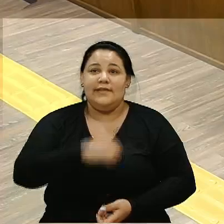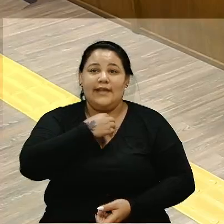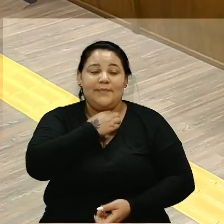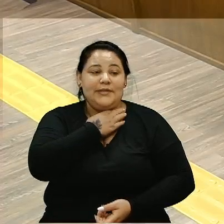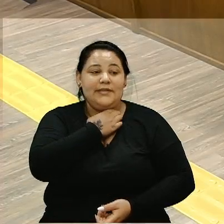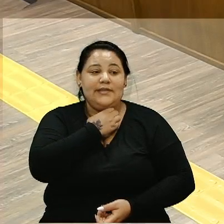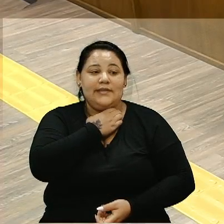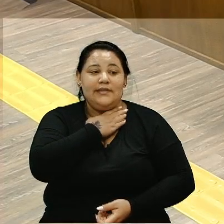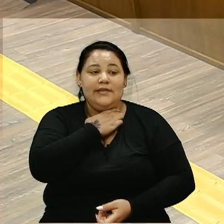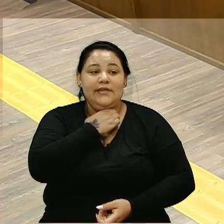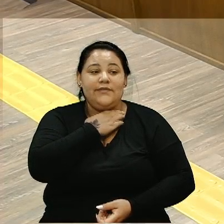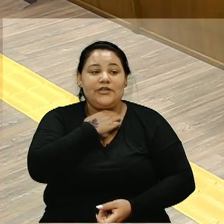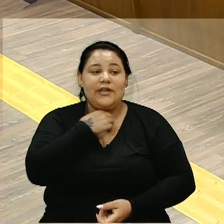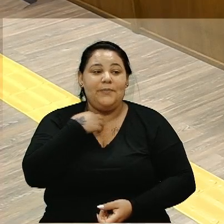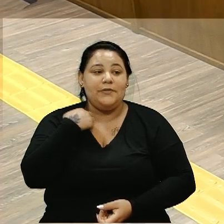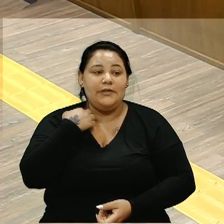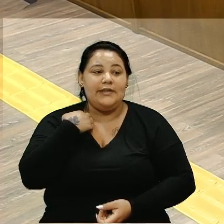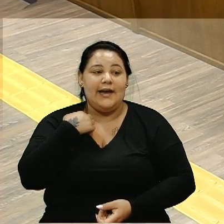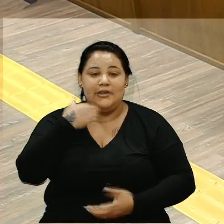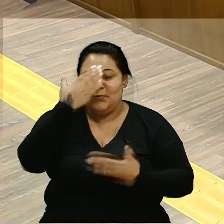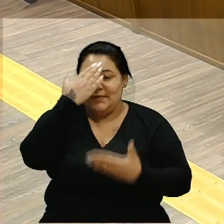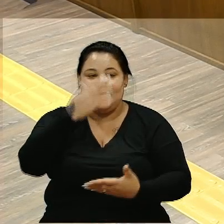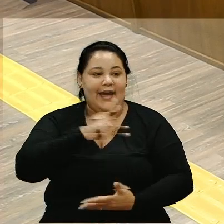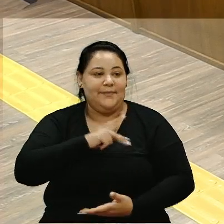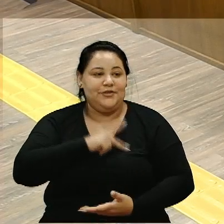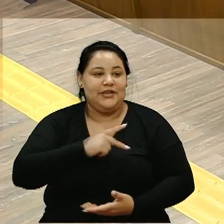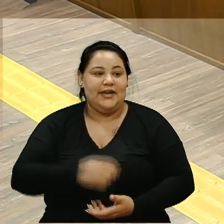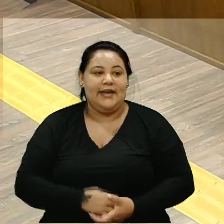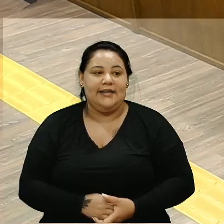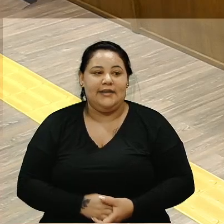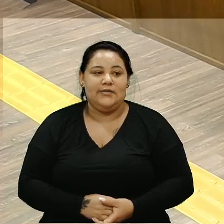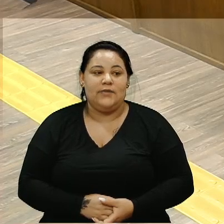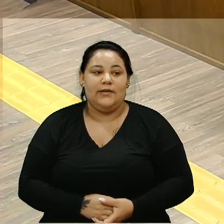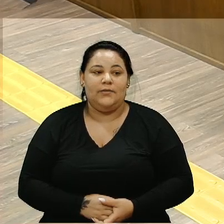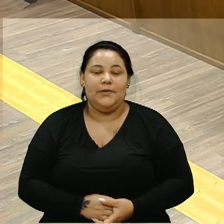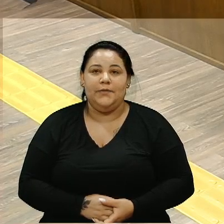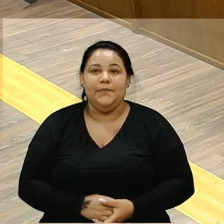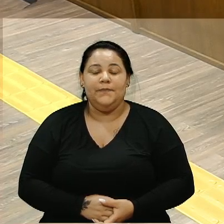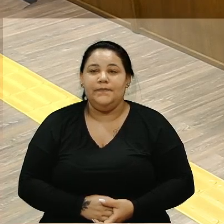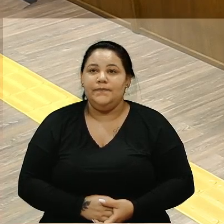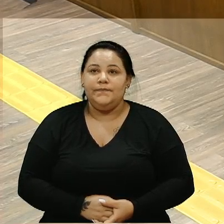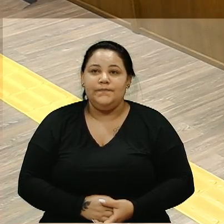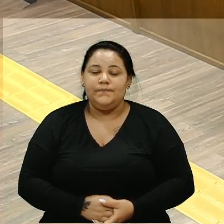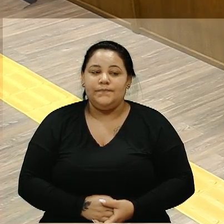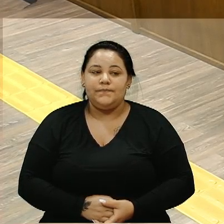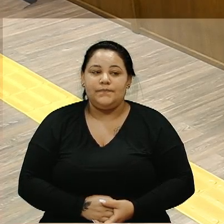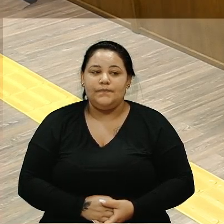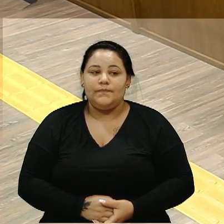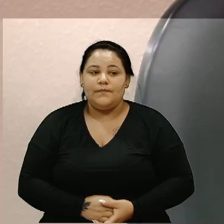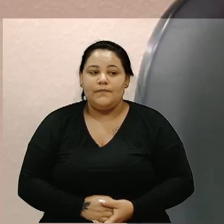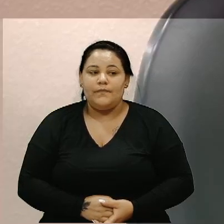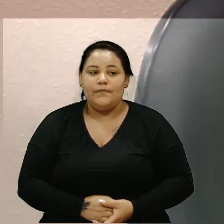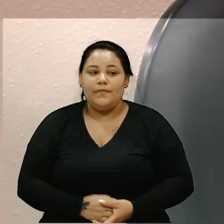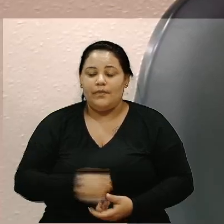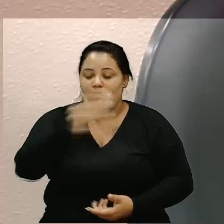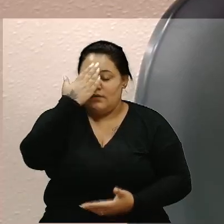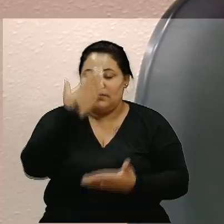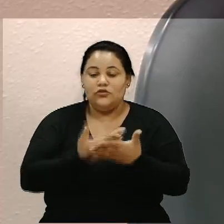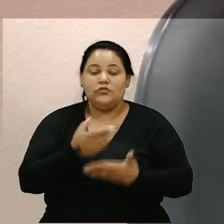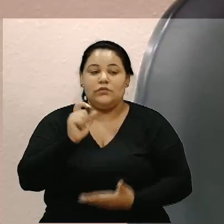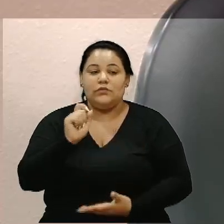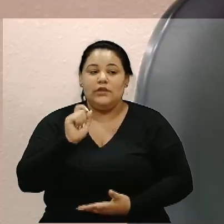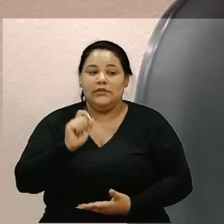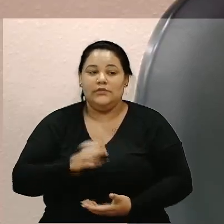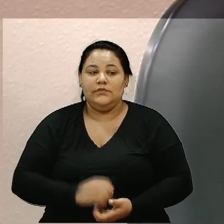Obrigada, presidente. Como já havia manifestado anteriormente, voto favorável. Acredito que,